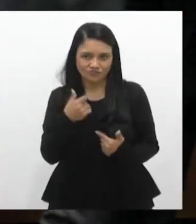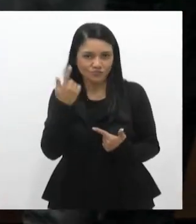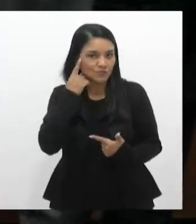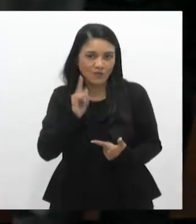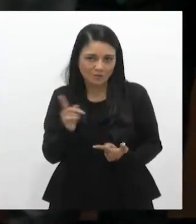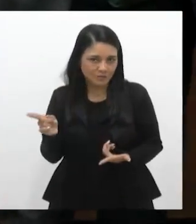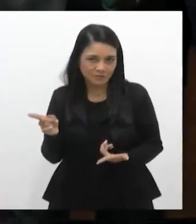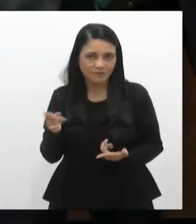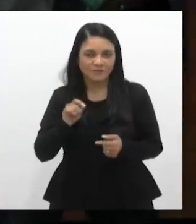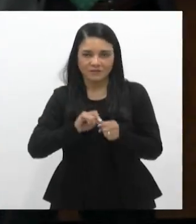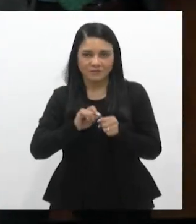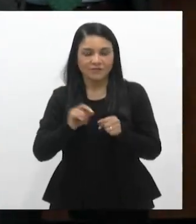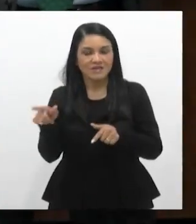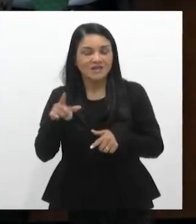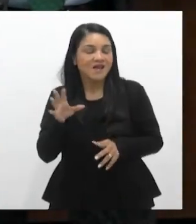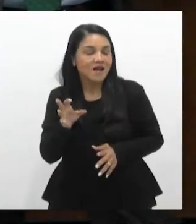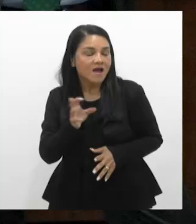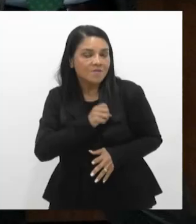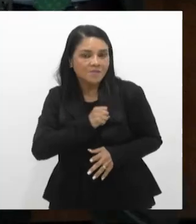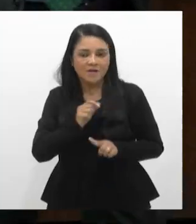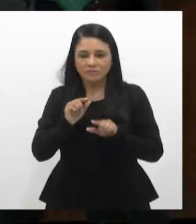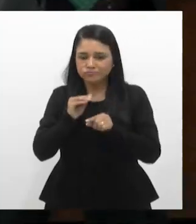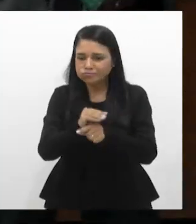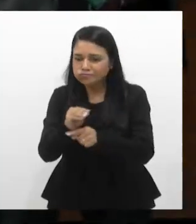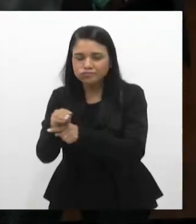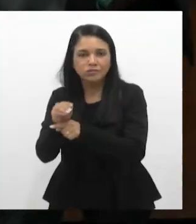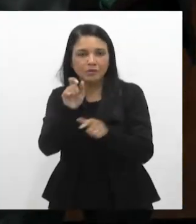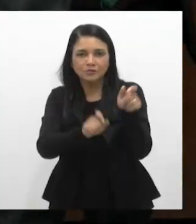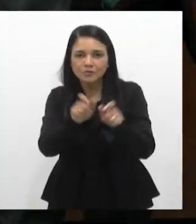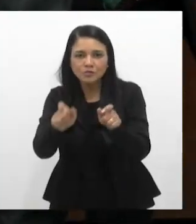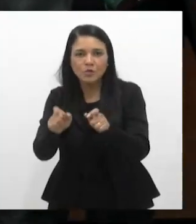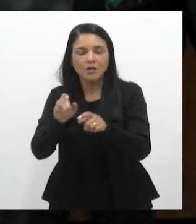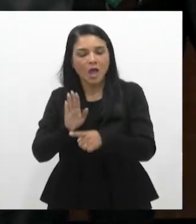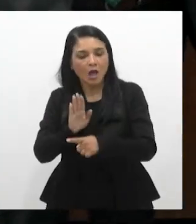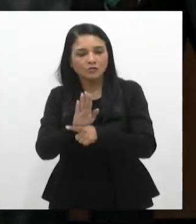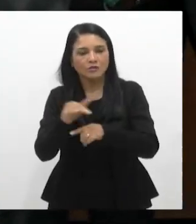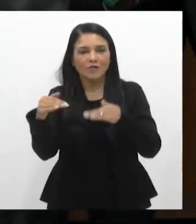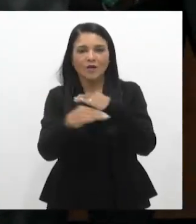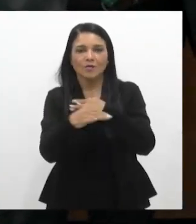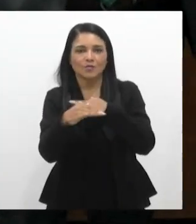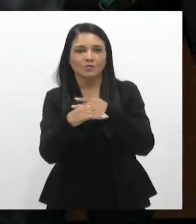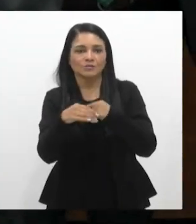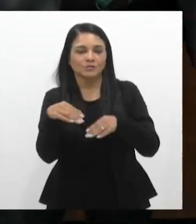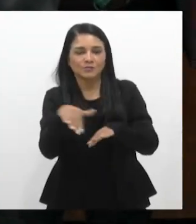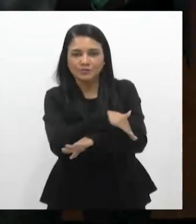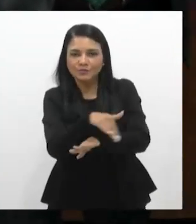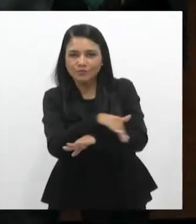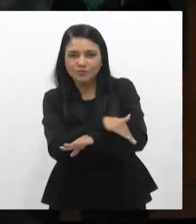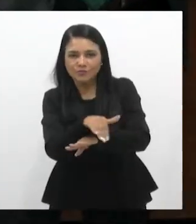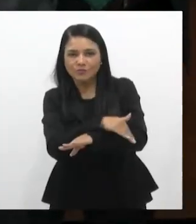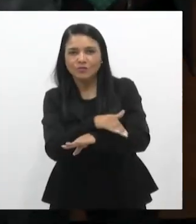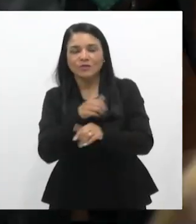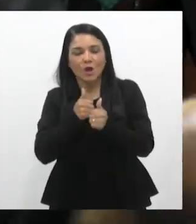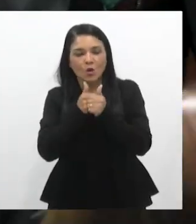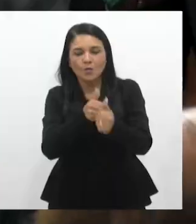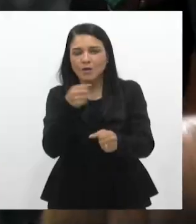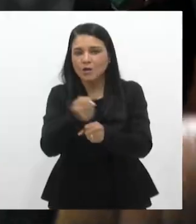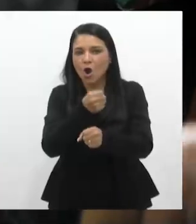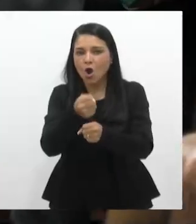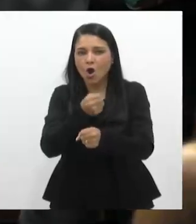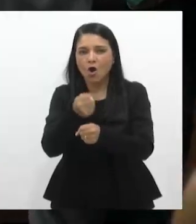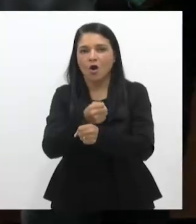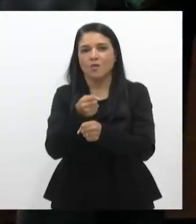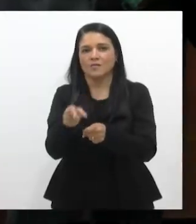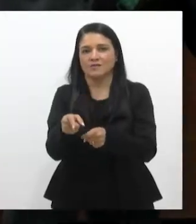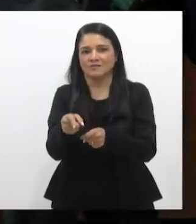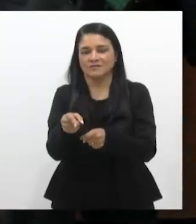que amava cuidar das pessoas e estava ali ajudando uma rua muito prejudicada no bairro, muito feliz, porque estava acompanhando uma obra lá com a Patrol